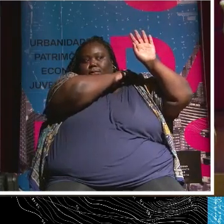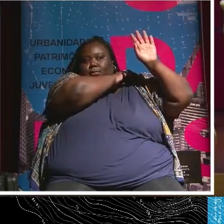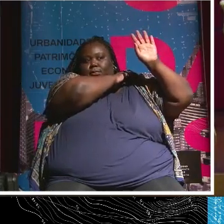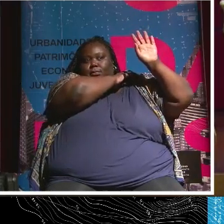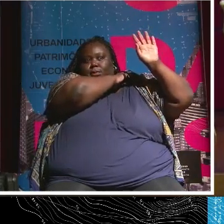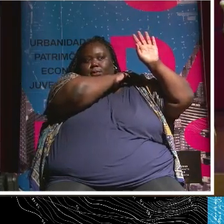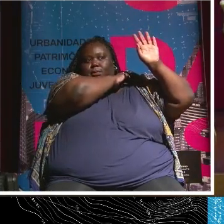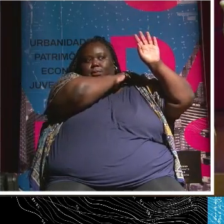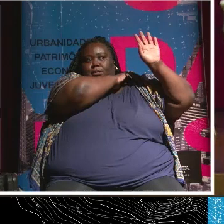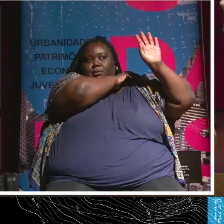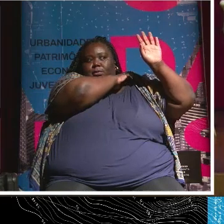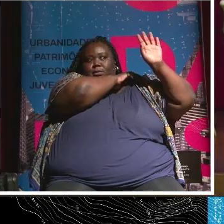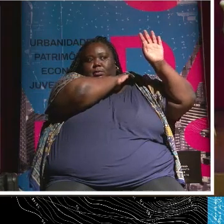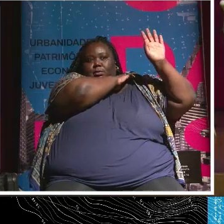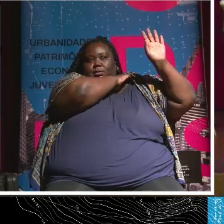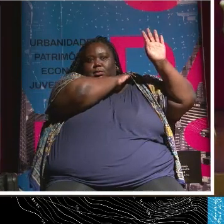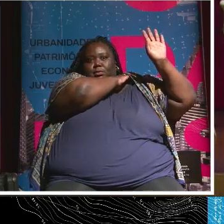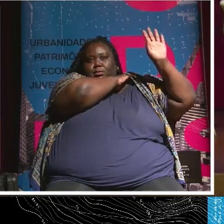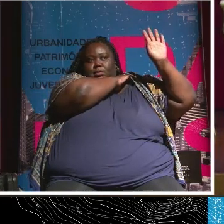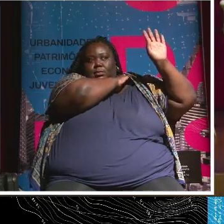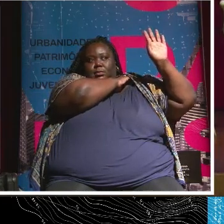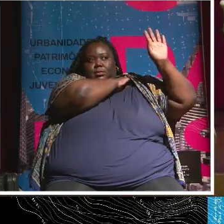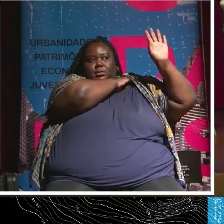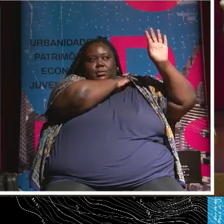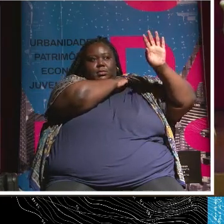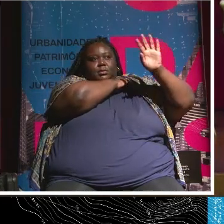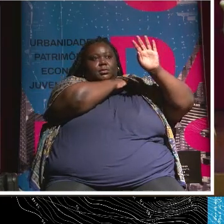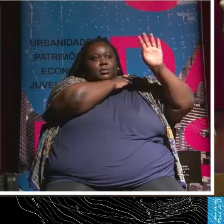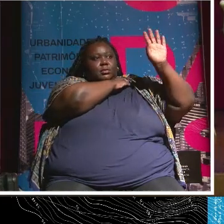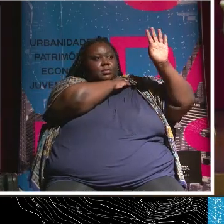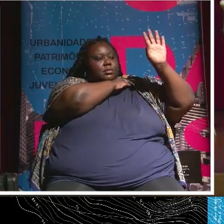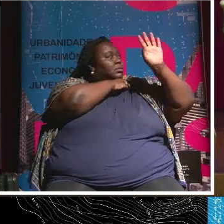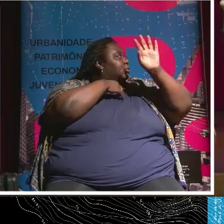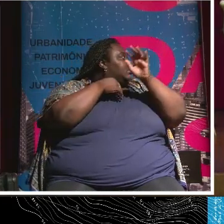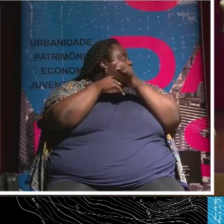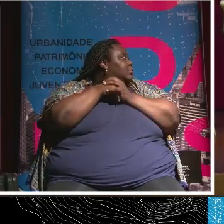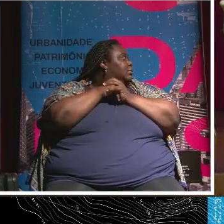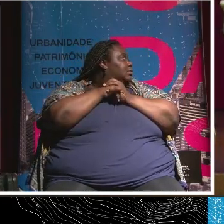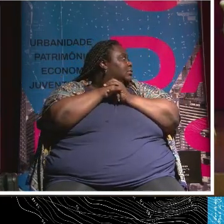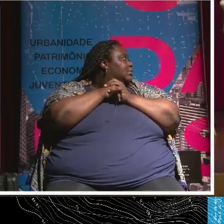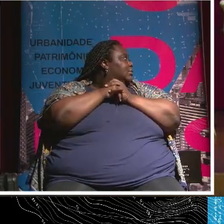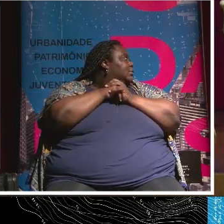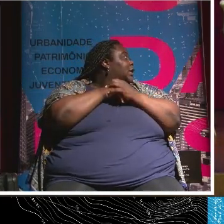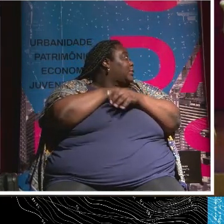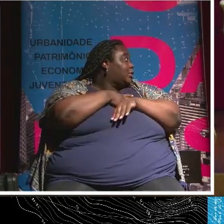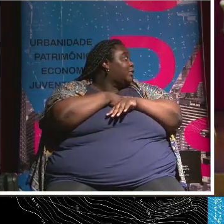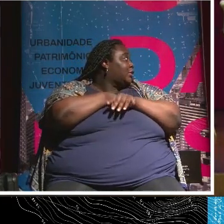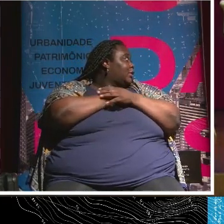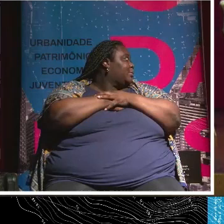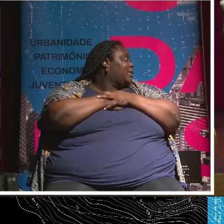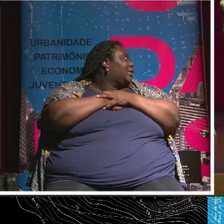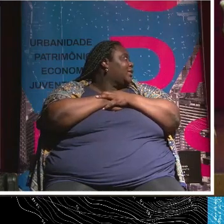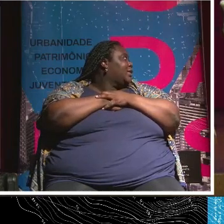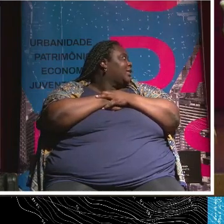Só uma? Não, ela só levantou a mão porque ela está traduzindo em Libras. 3 pessoas.